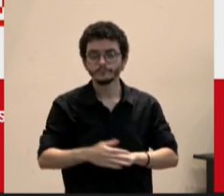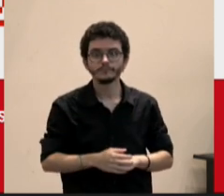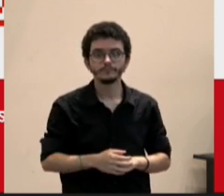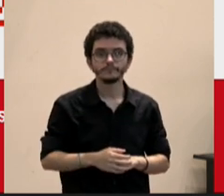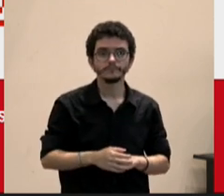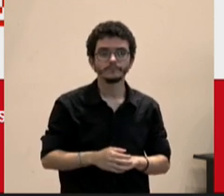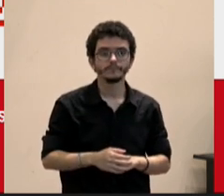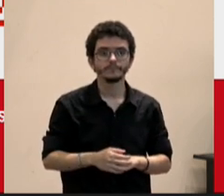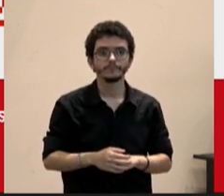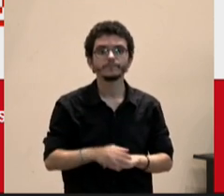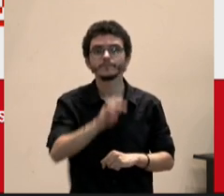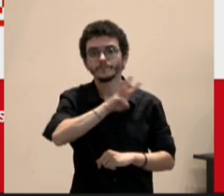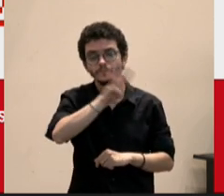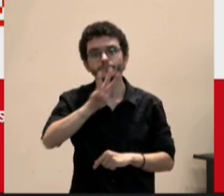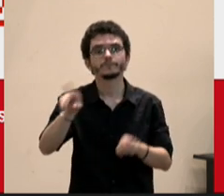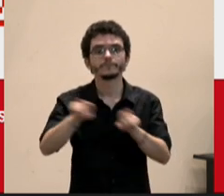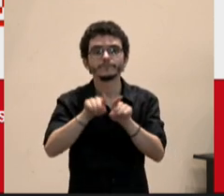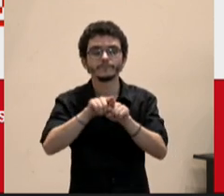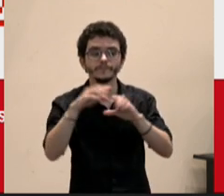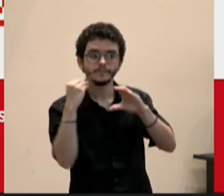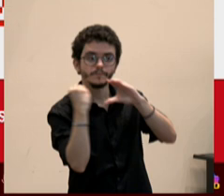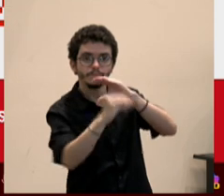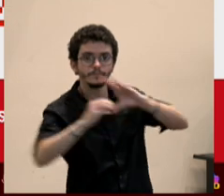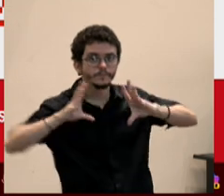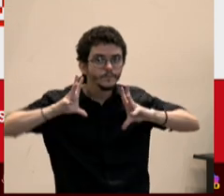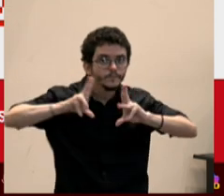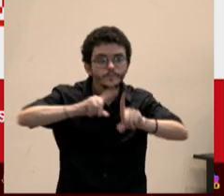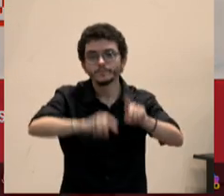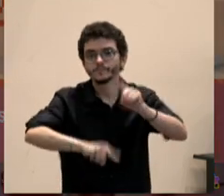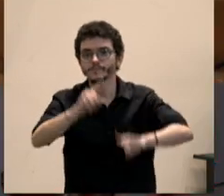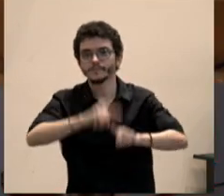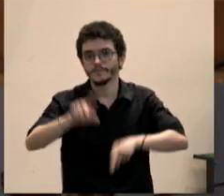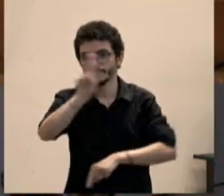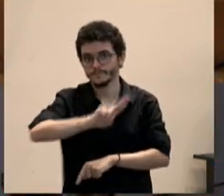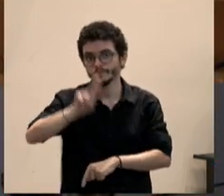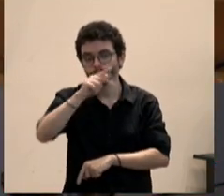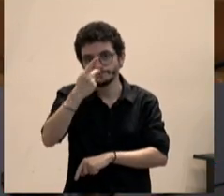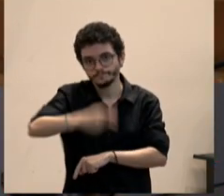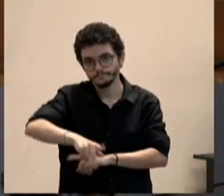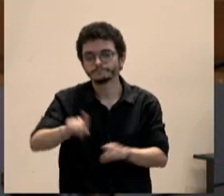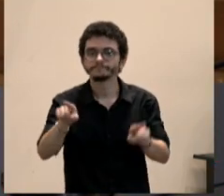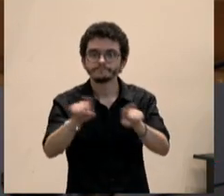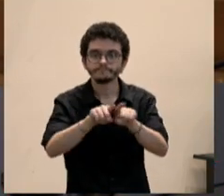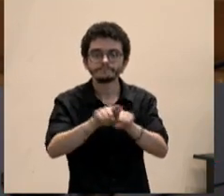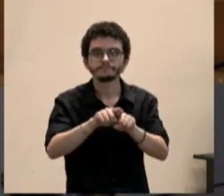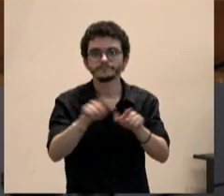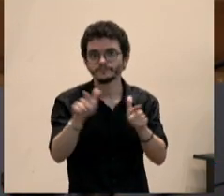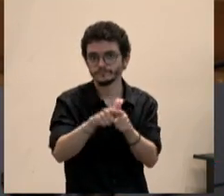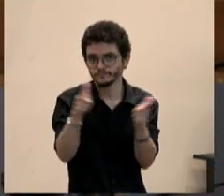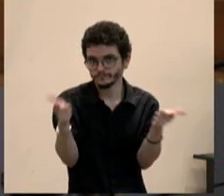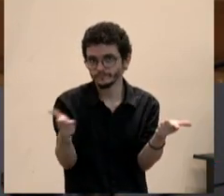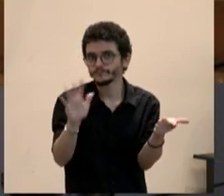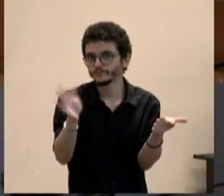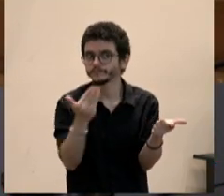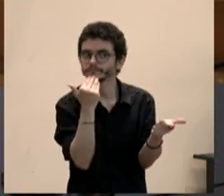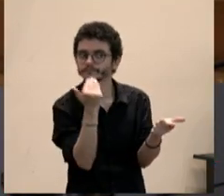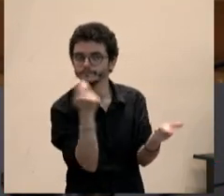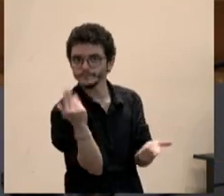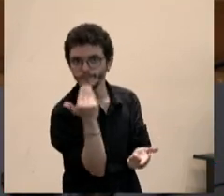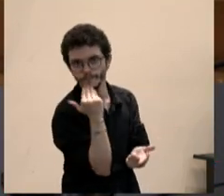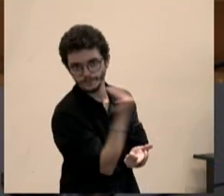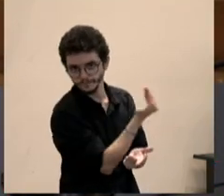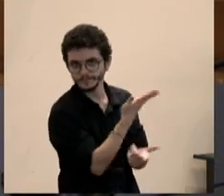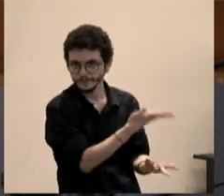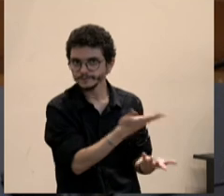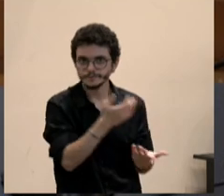colocar também todos os materiais utilizados aqui, inclusive o jornal, que já me pediram aqui, né? Estou